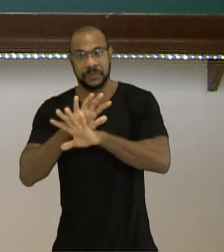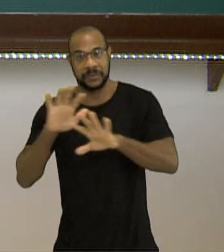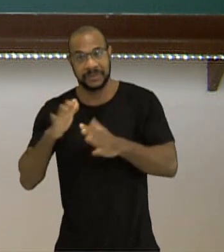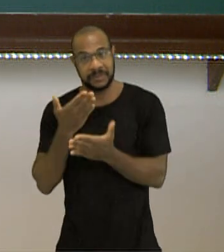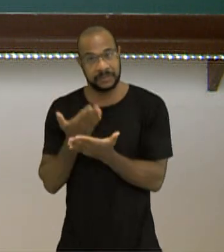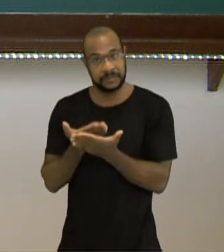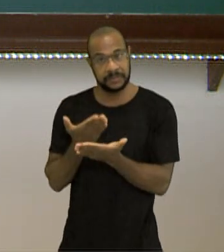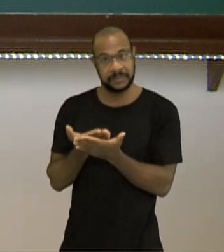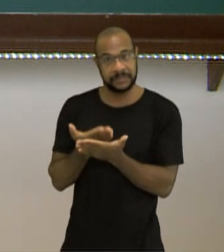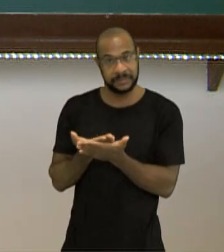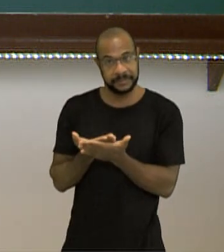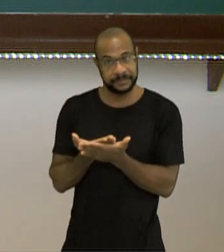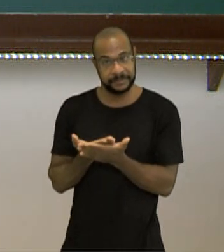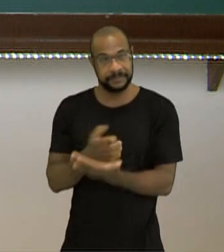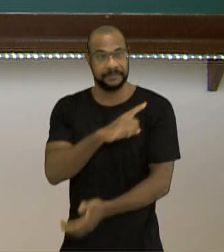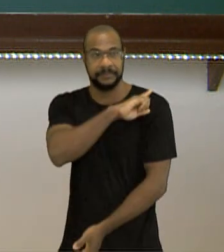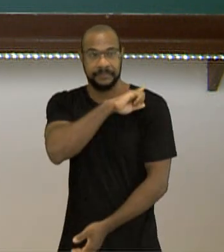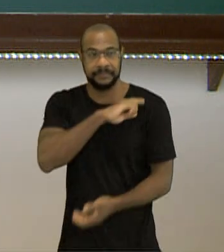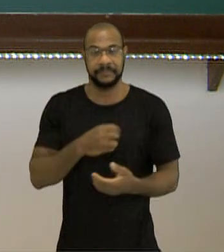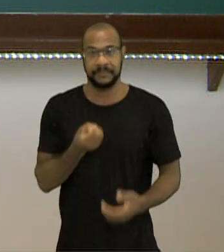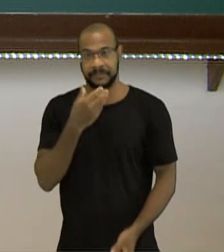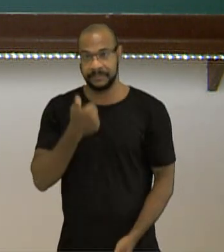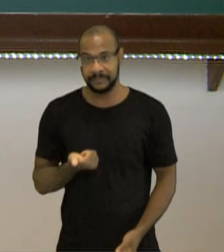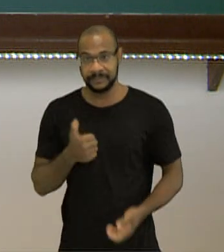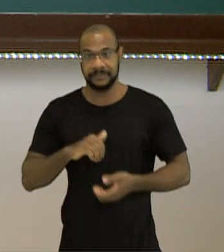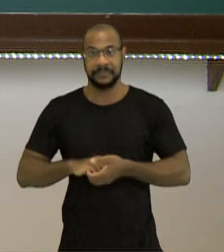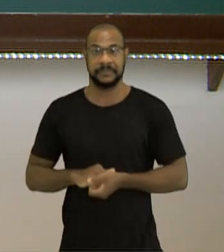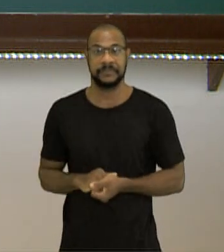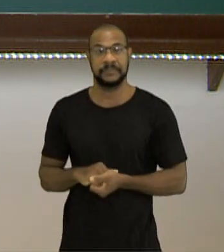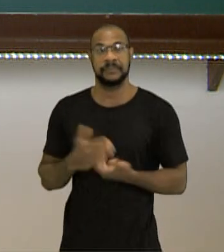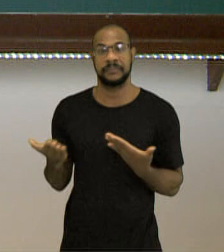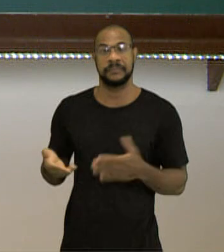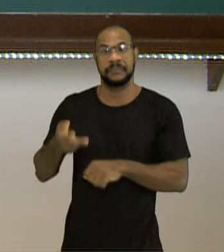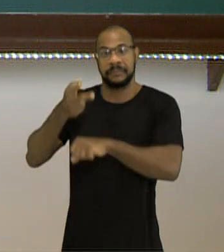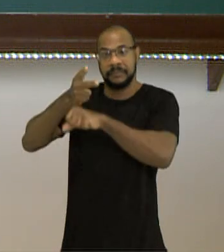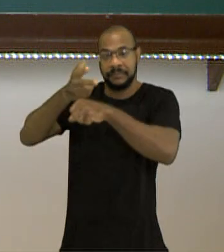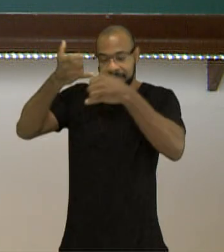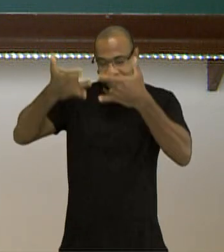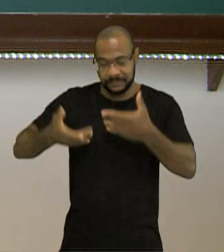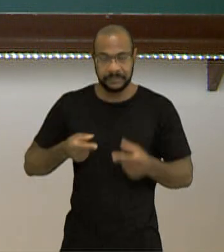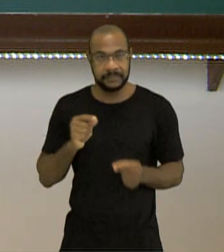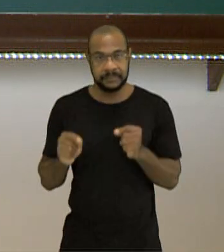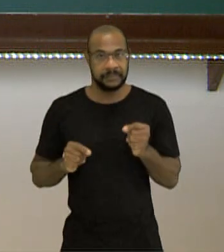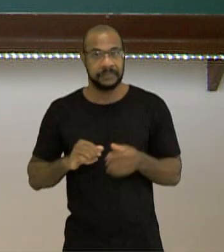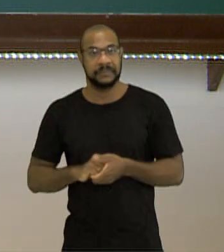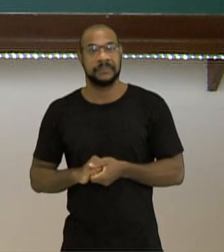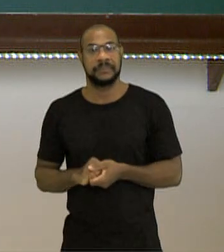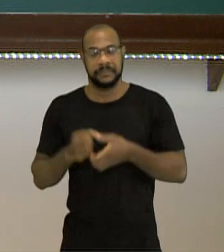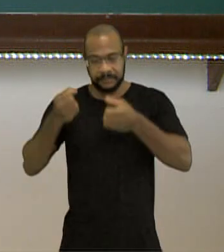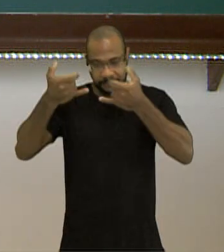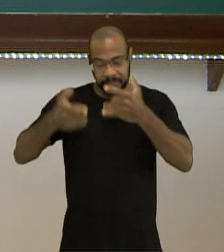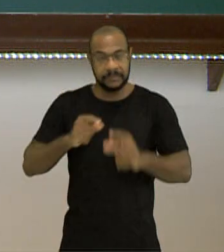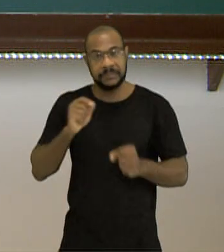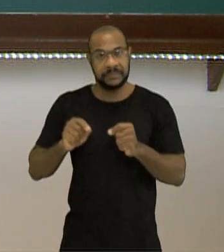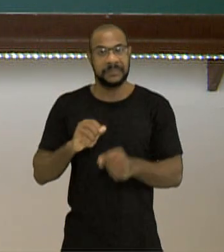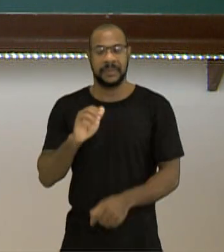estudantes do primeiro ano, tudo bem? Nesse vídeo nós vamos falar sobre